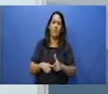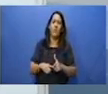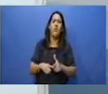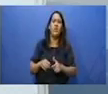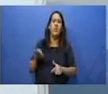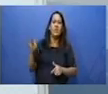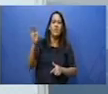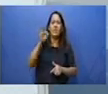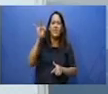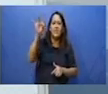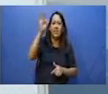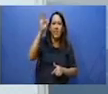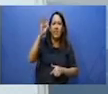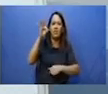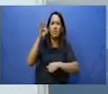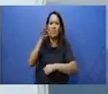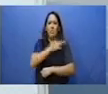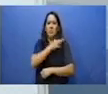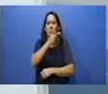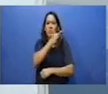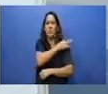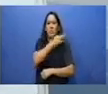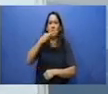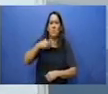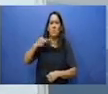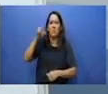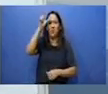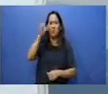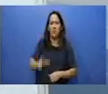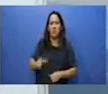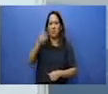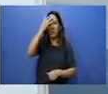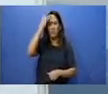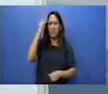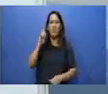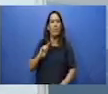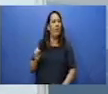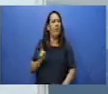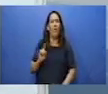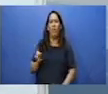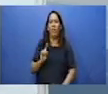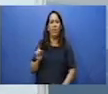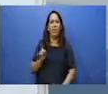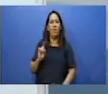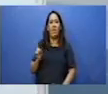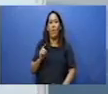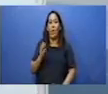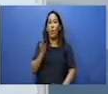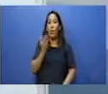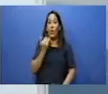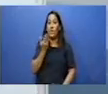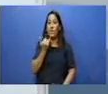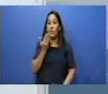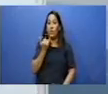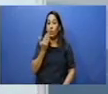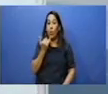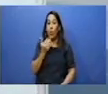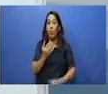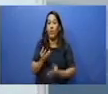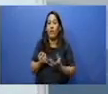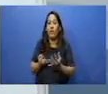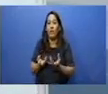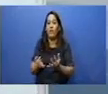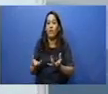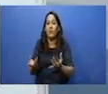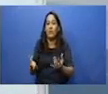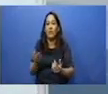pessoas? Não, mas eles devastam, eles acabam com as plantações. Então, outra